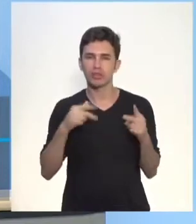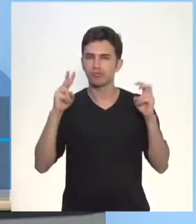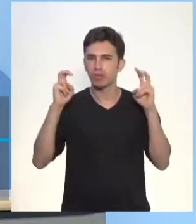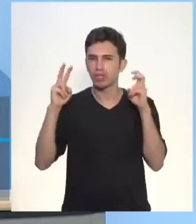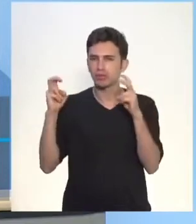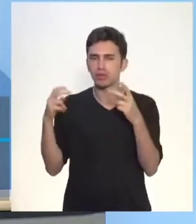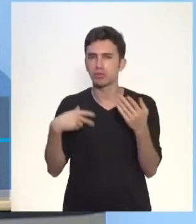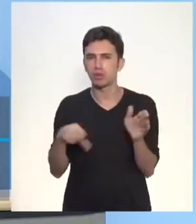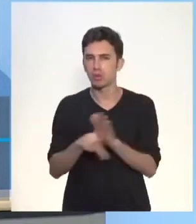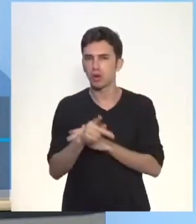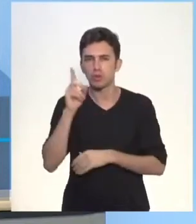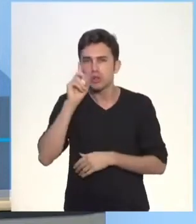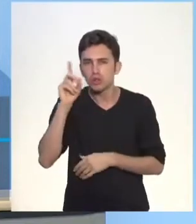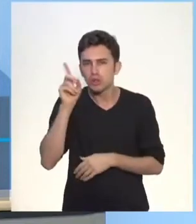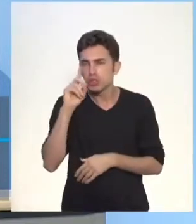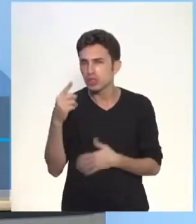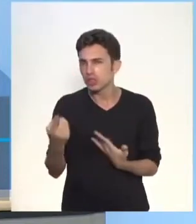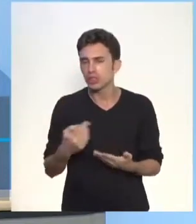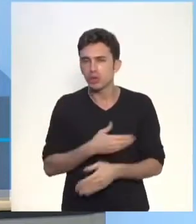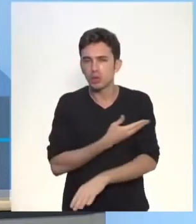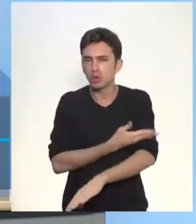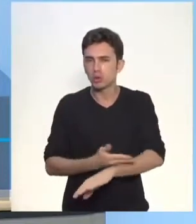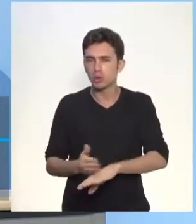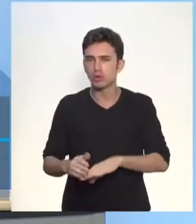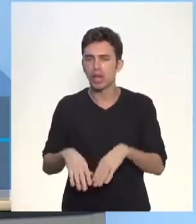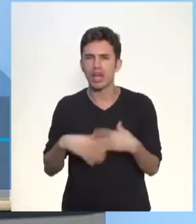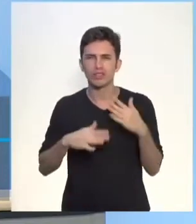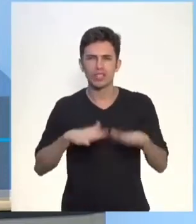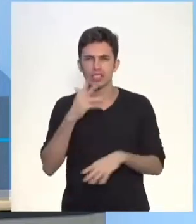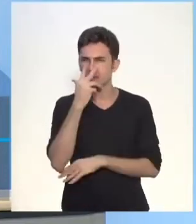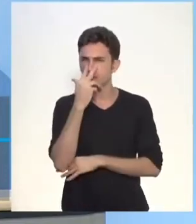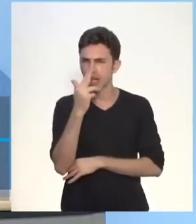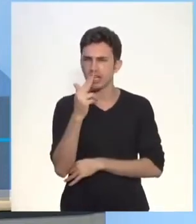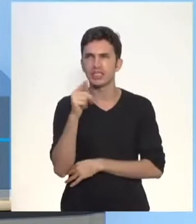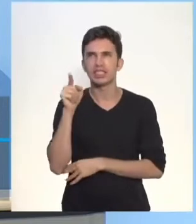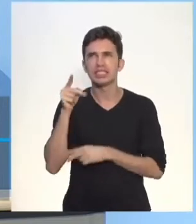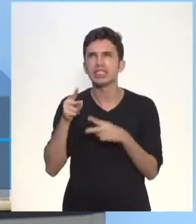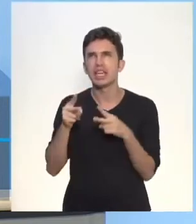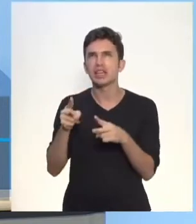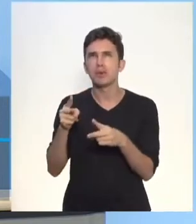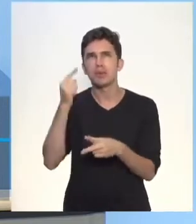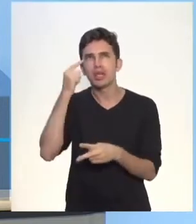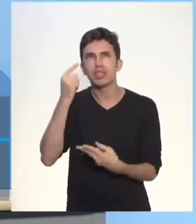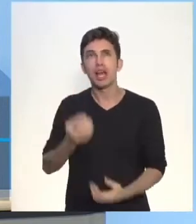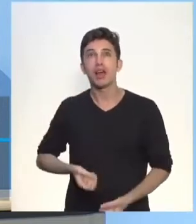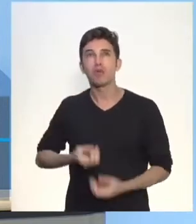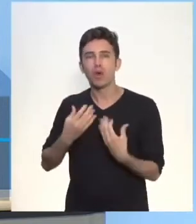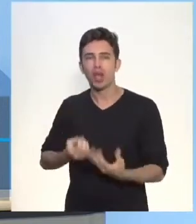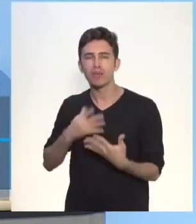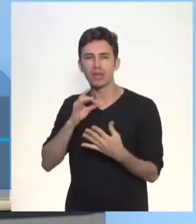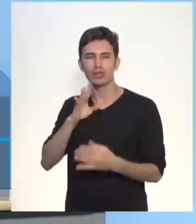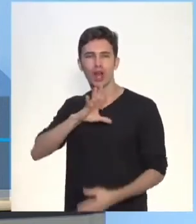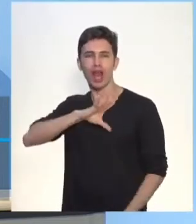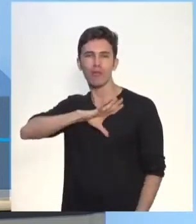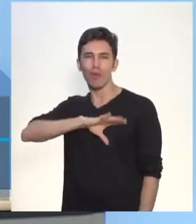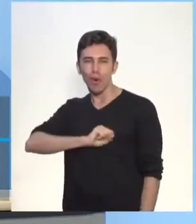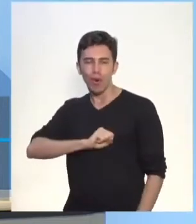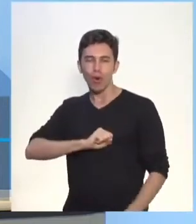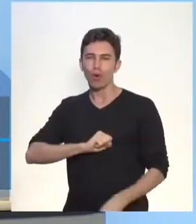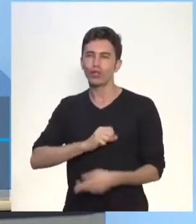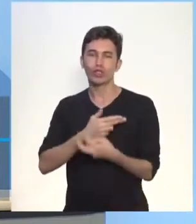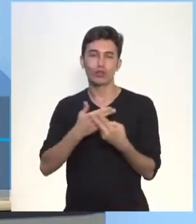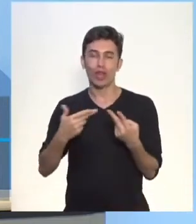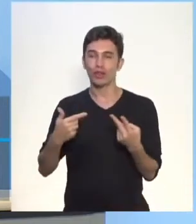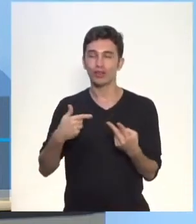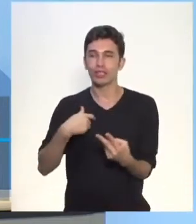dia. Normalmente nós temos a ideia, ou a intenção, a impressão que poema só fala de amor, poema só fala de coisas bonitas, e nós vamos hoje